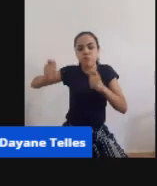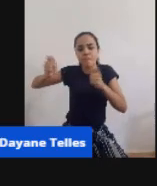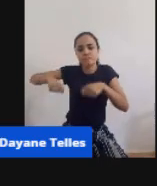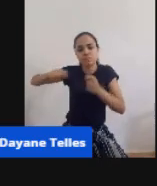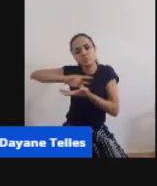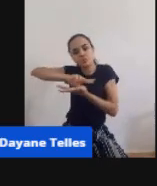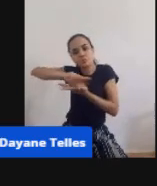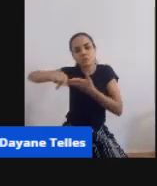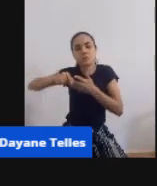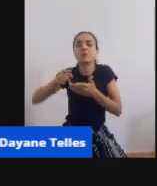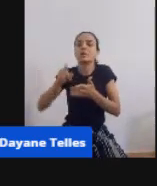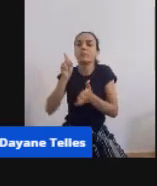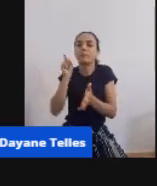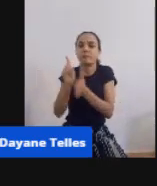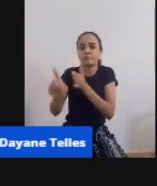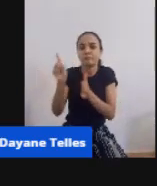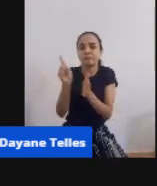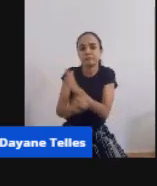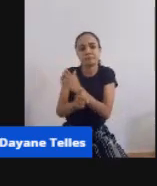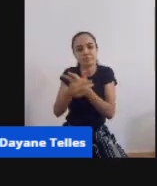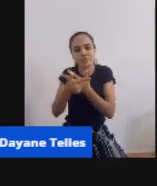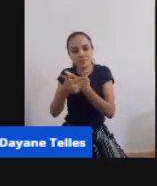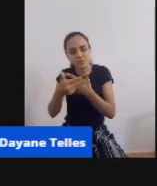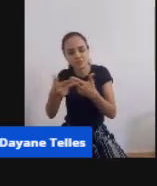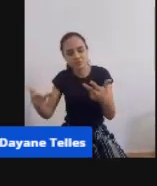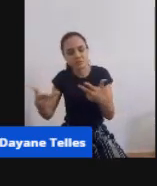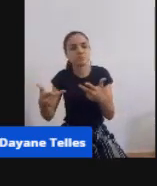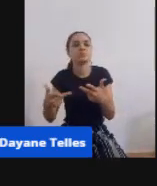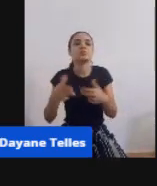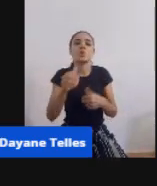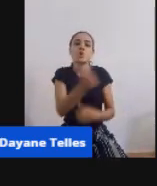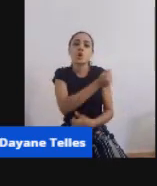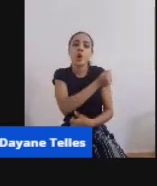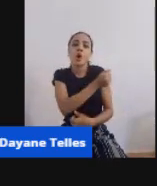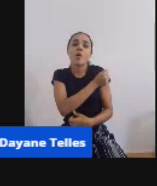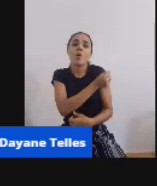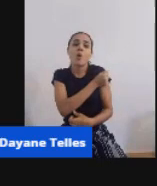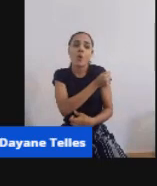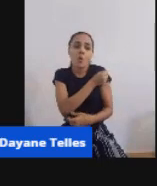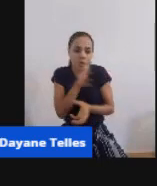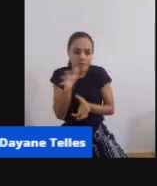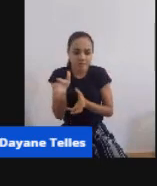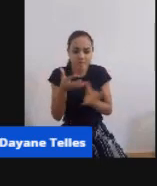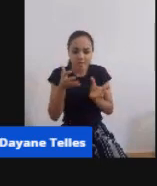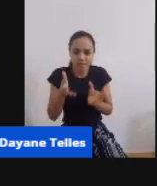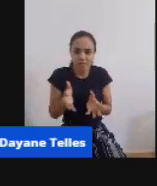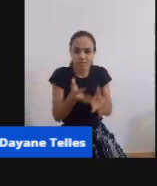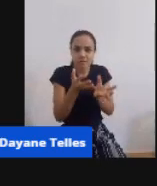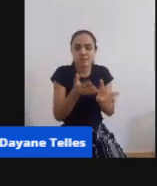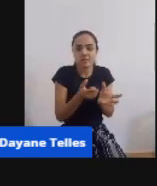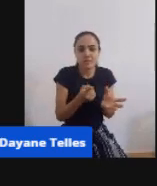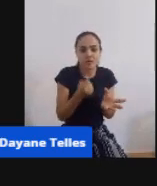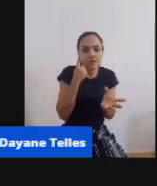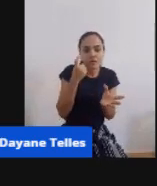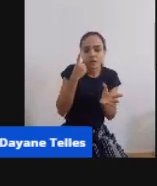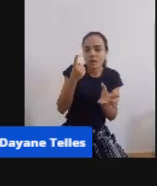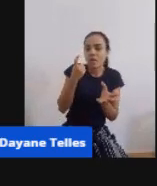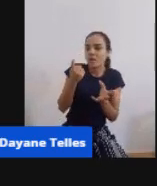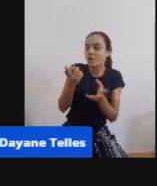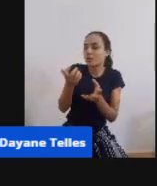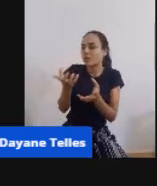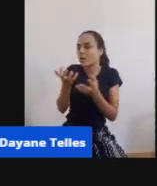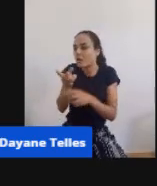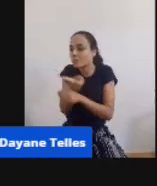que leve o aluno a investigar a maior quantidade de informações e as possíveis formas